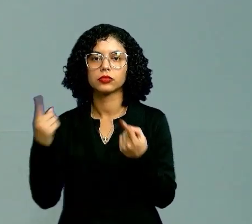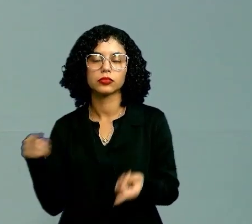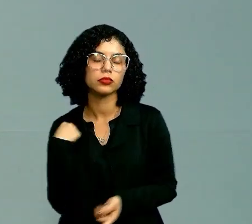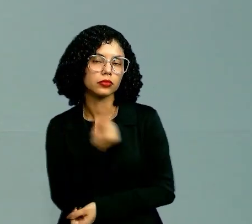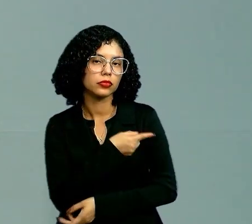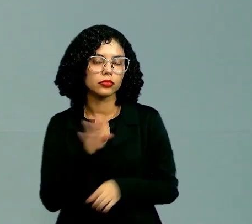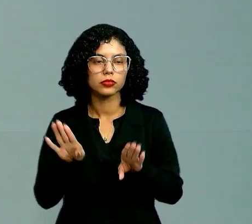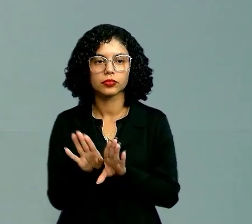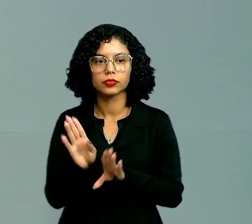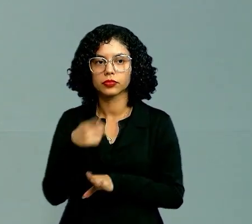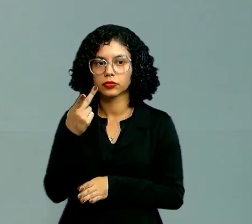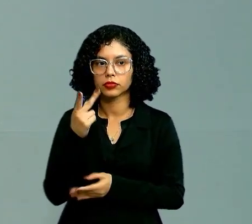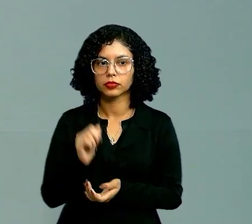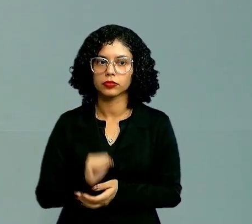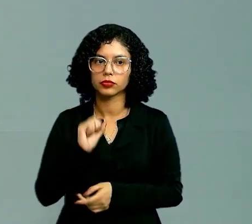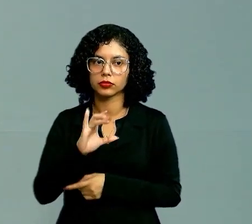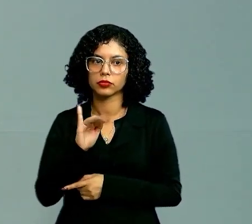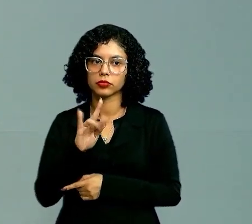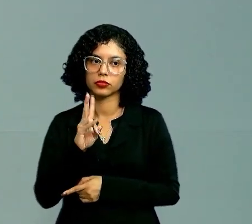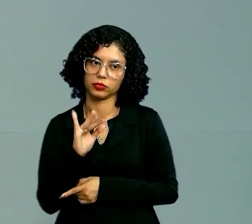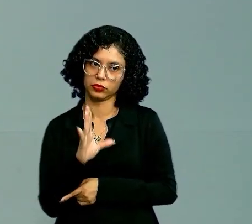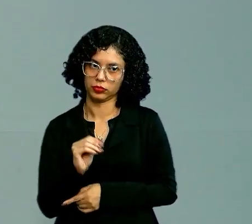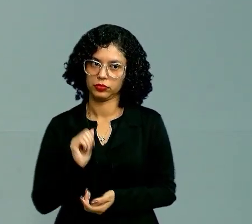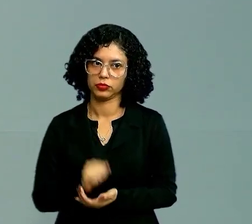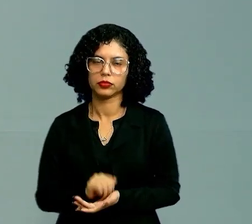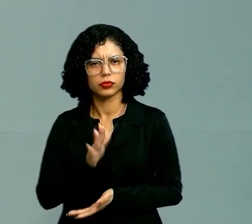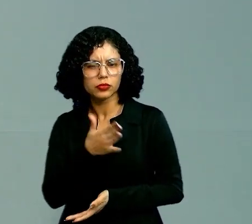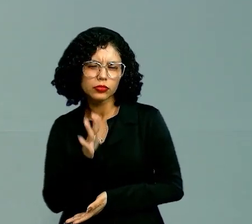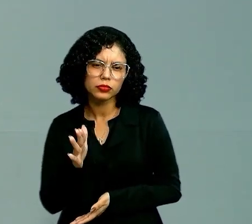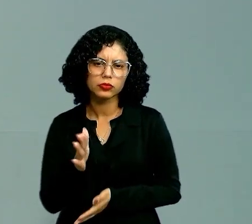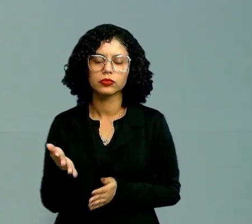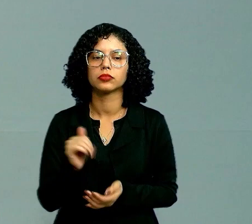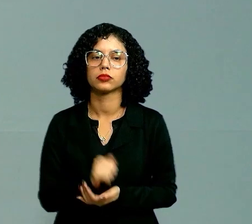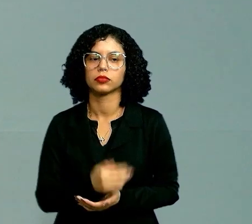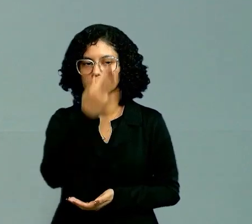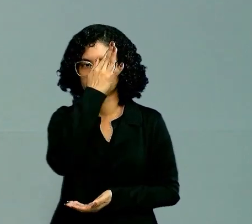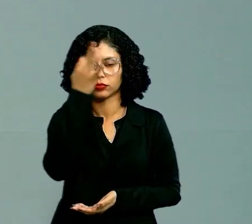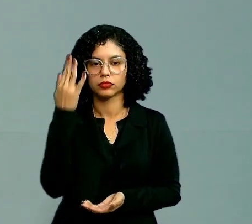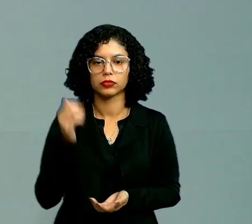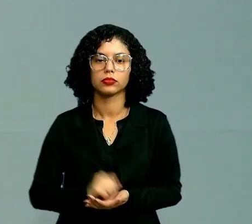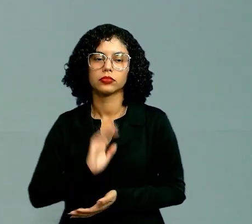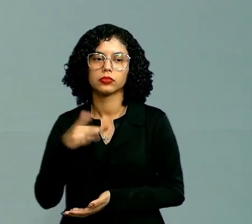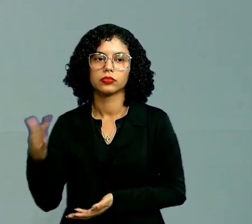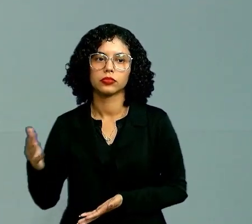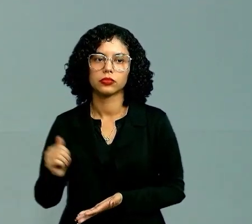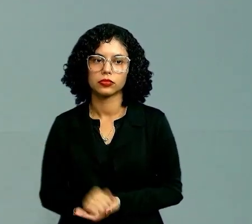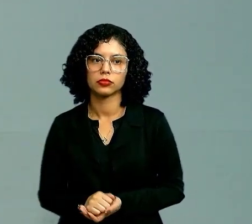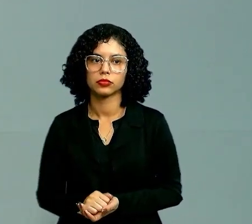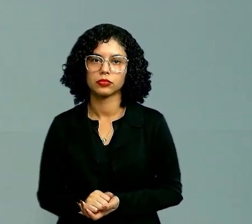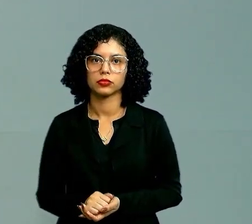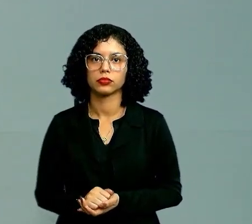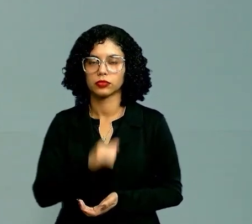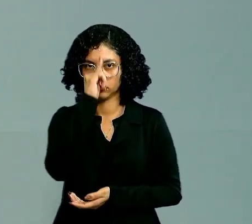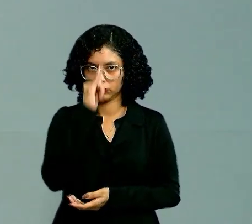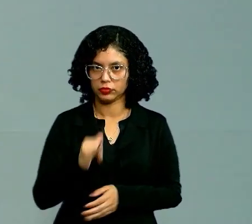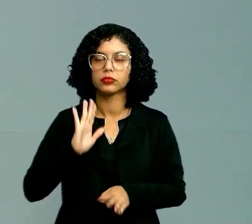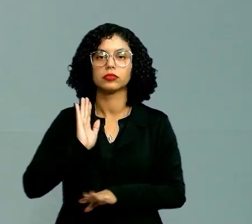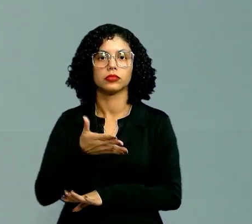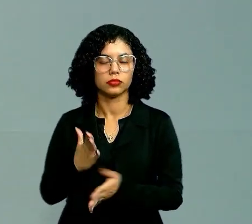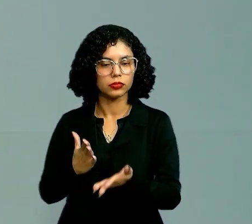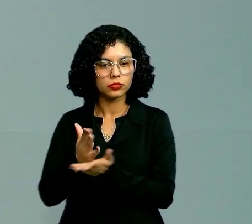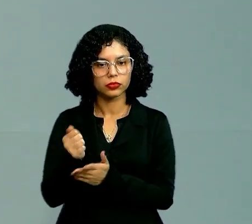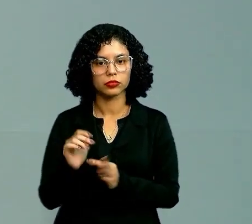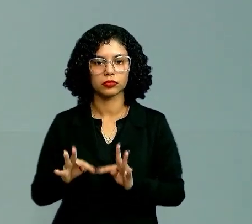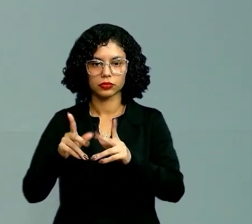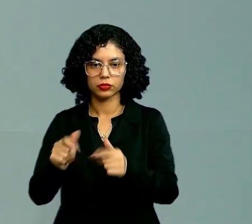nós também vamos falar do sinismo que é mais ou menos uma corrente filosófica que surgiu quando o império macedônico tomou